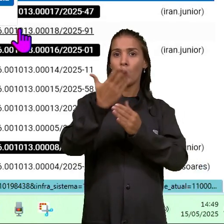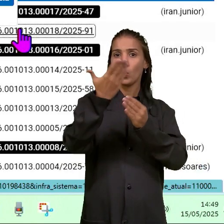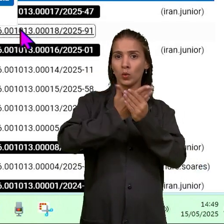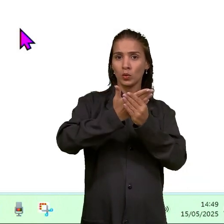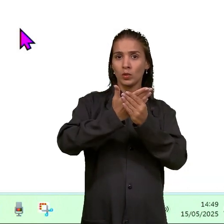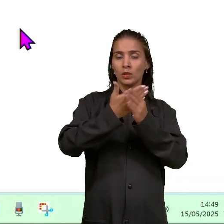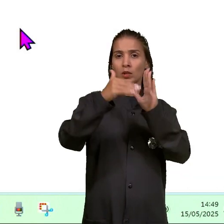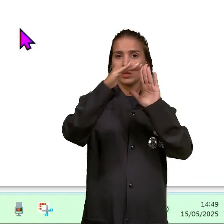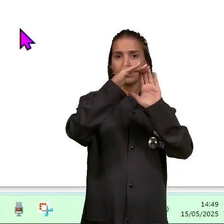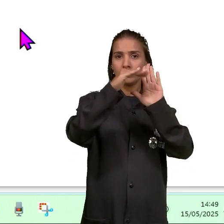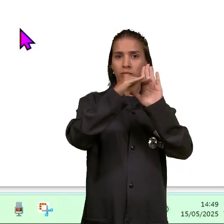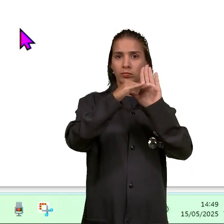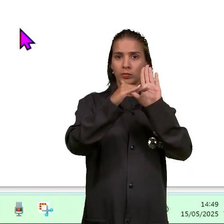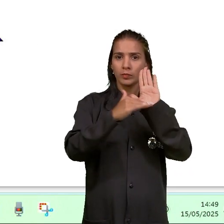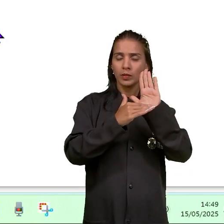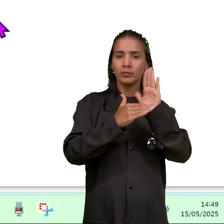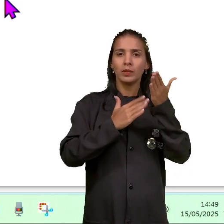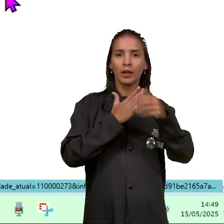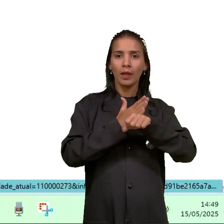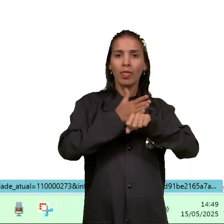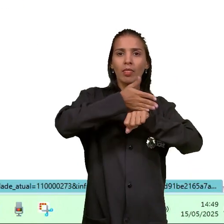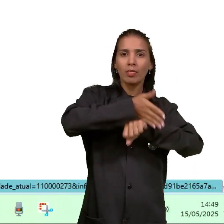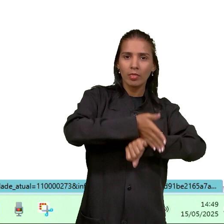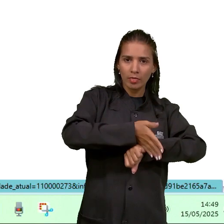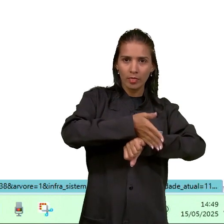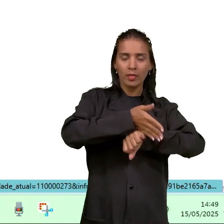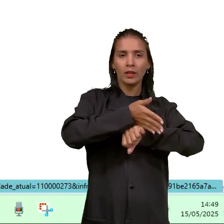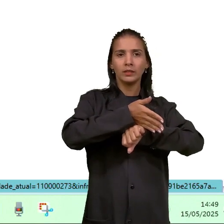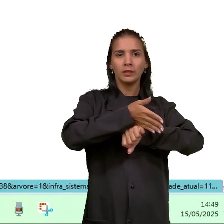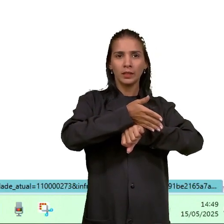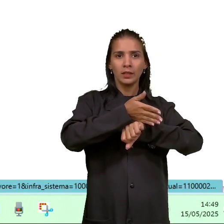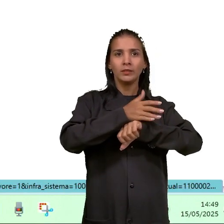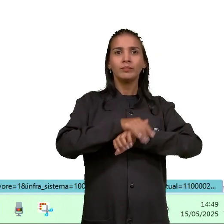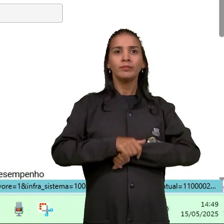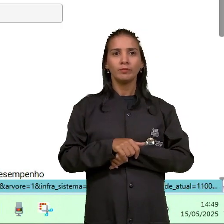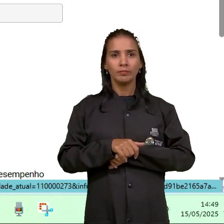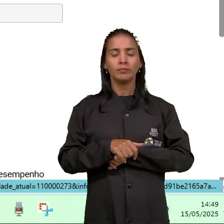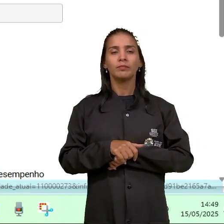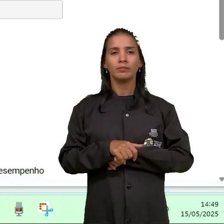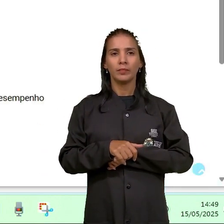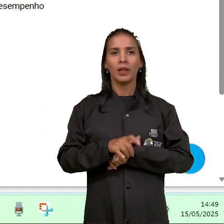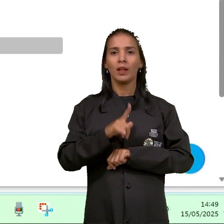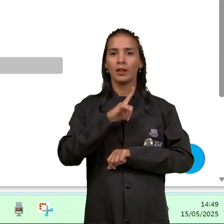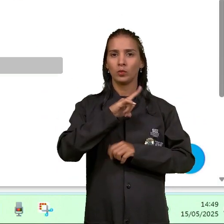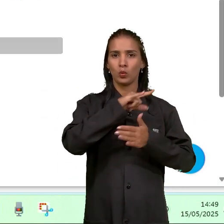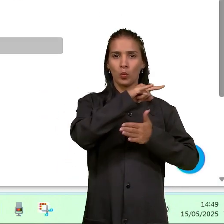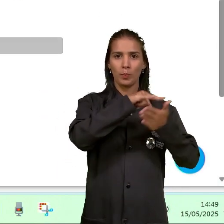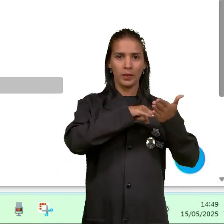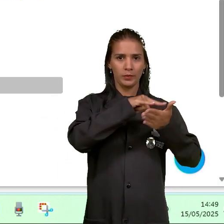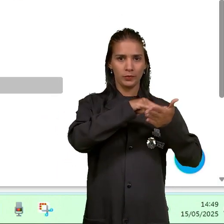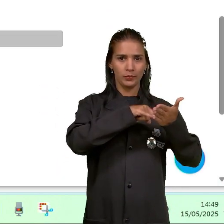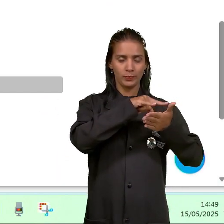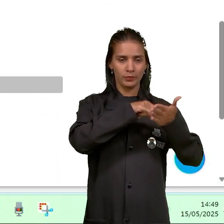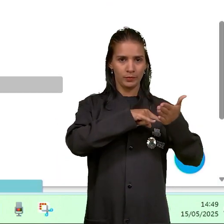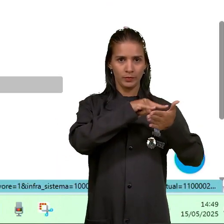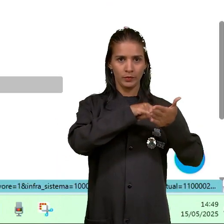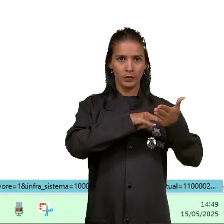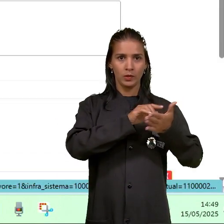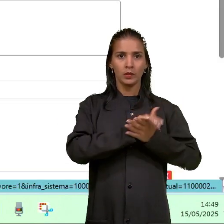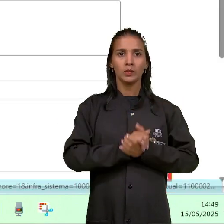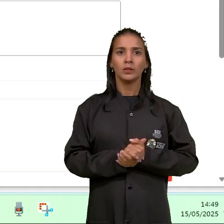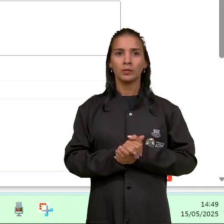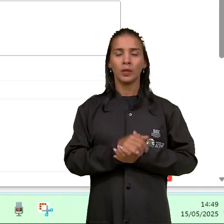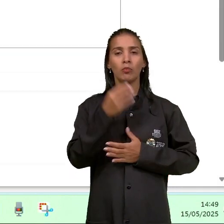vou entrar aqui no processo e vou colocar aqui um documento, para não ficar sem nenhum documento, para a gente poder fazer aqui